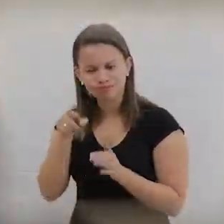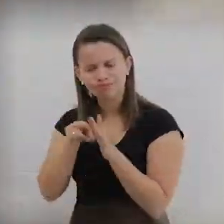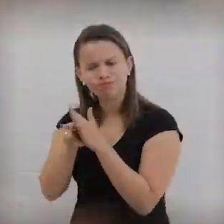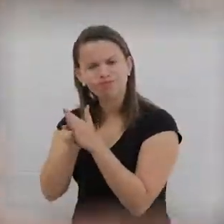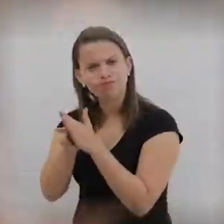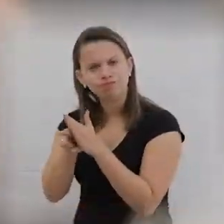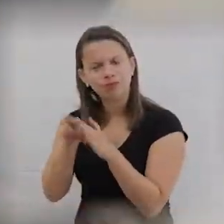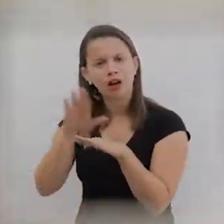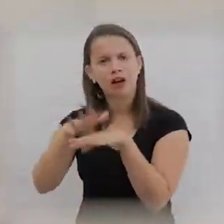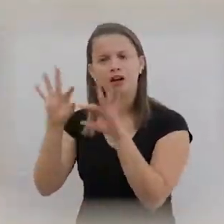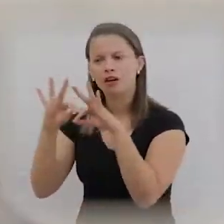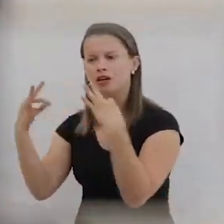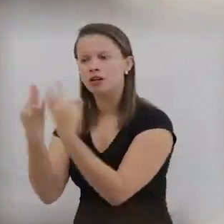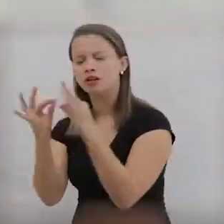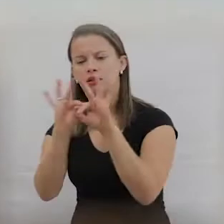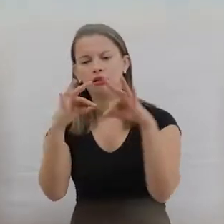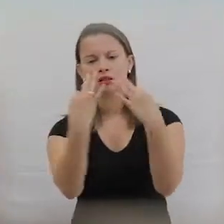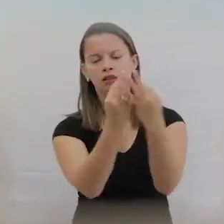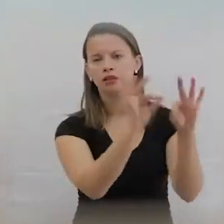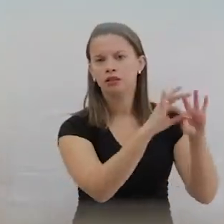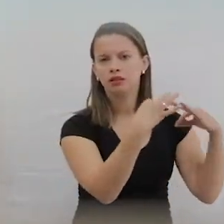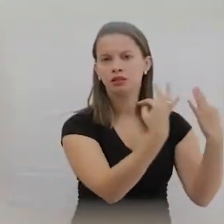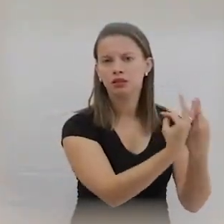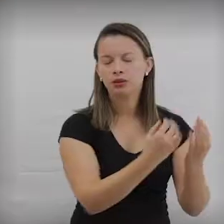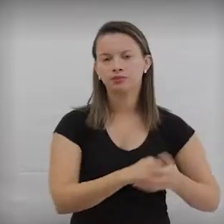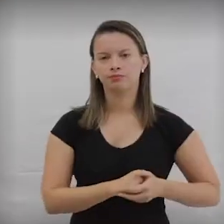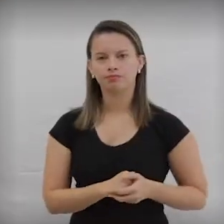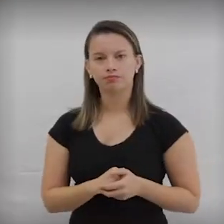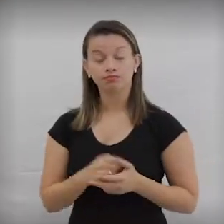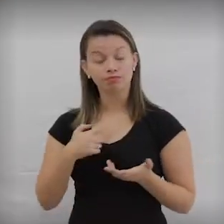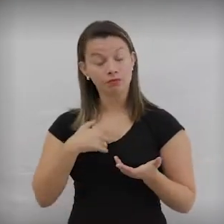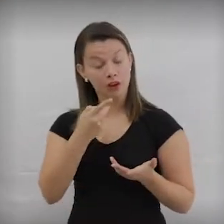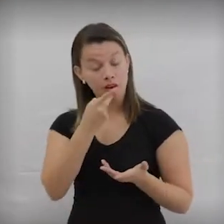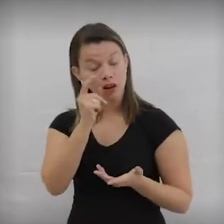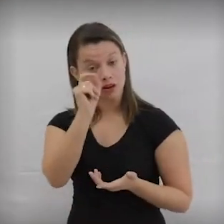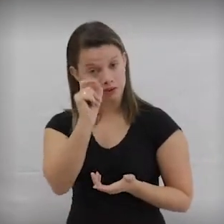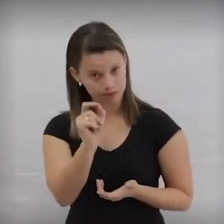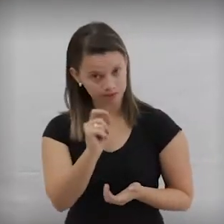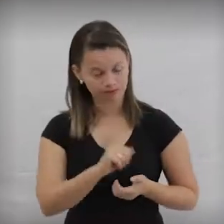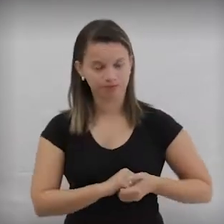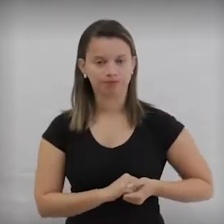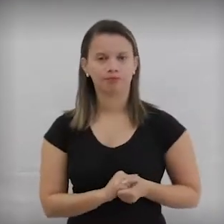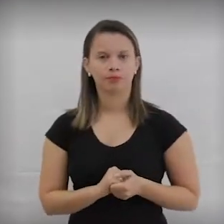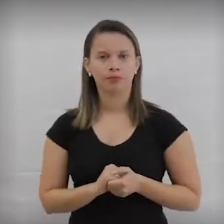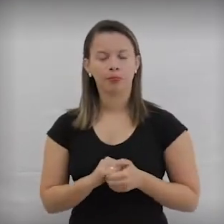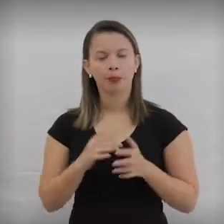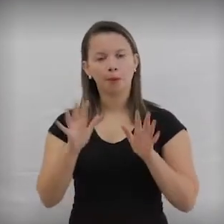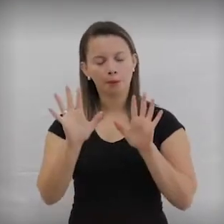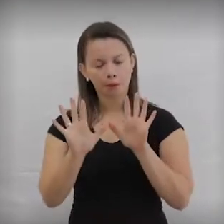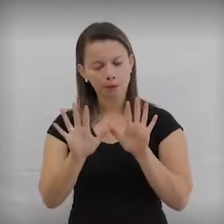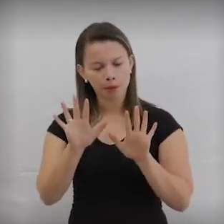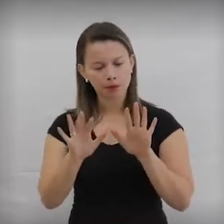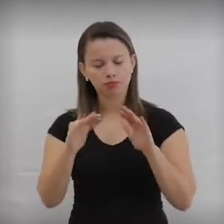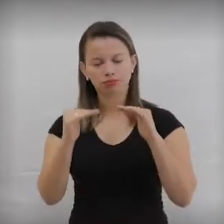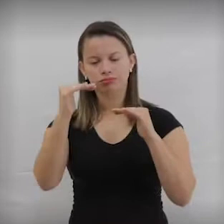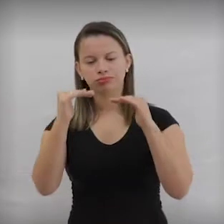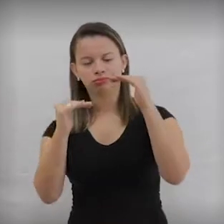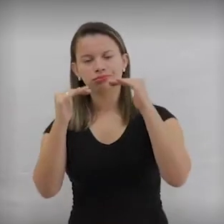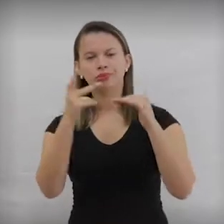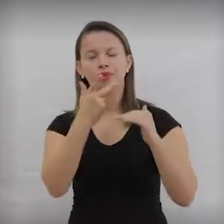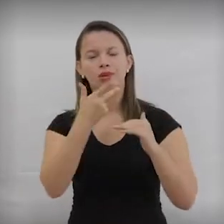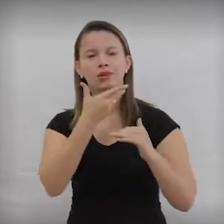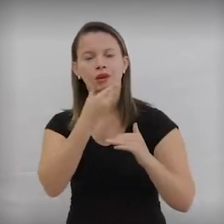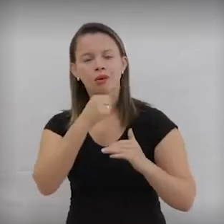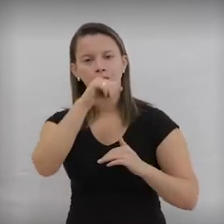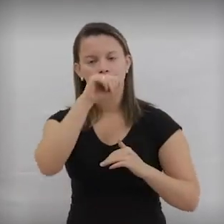cuidam dos bebês nesse período. E eu ouso dizer aqui uma classificação de pais, mas posso?